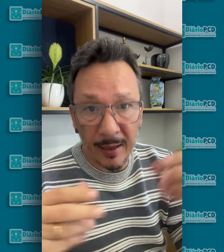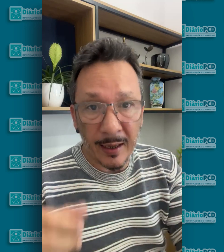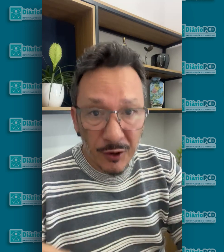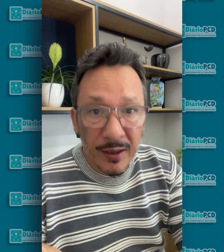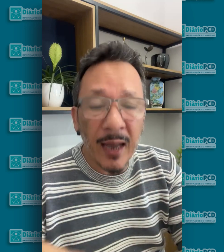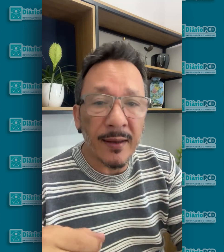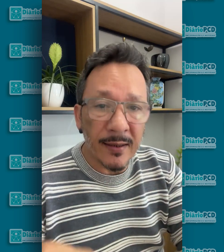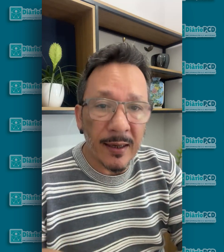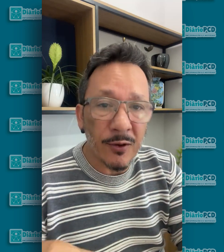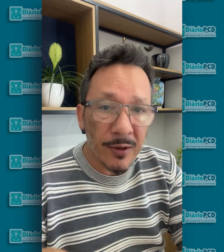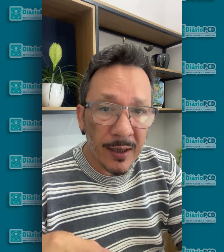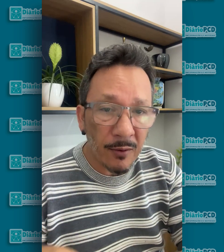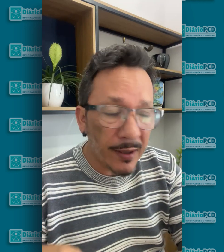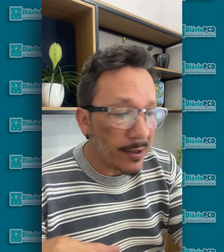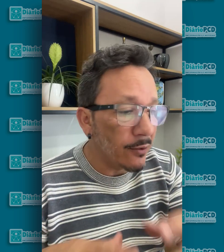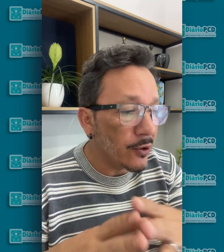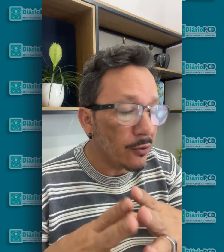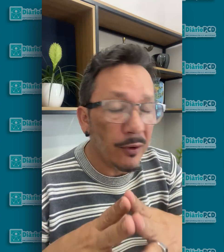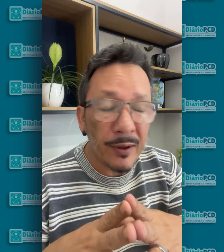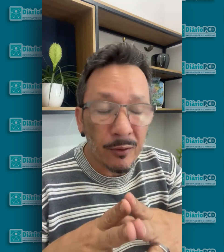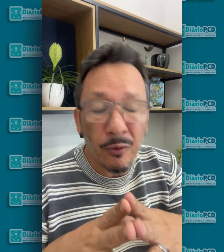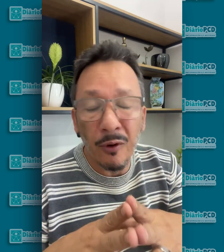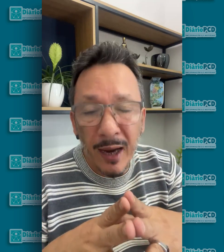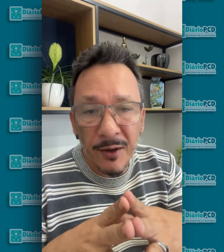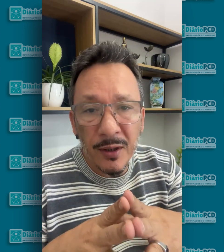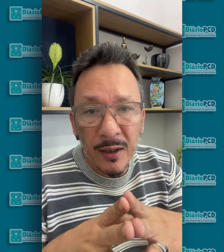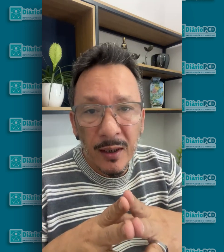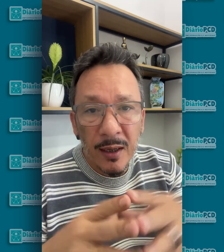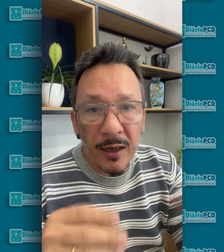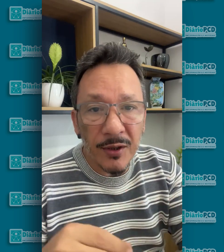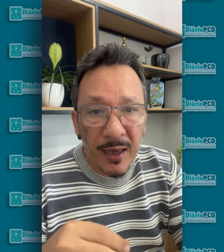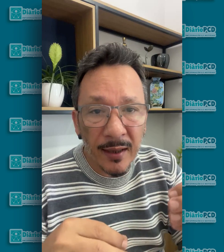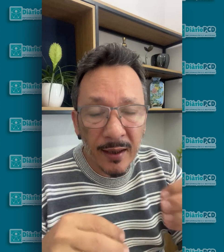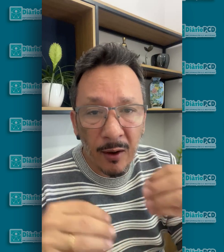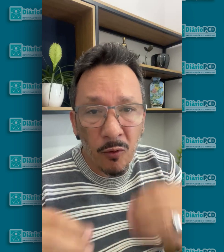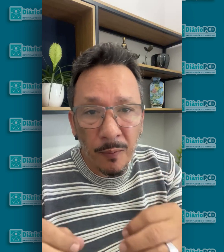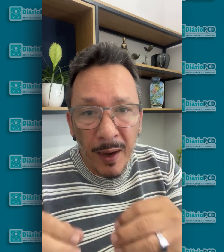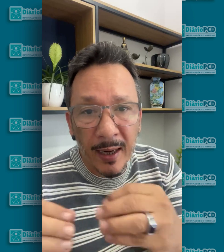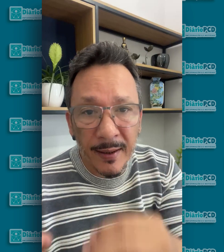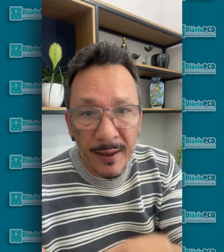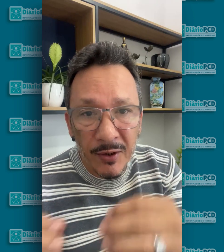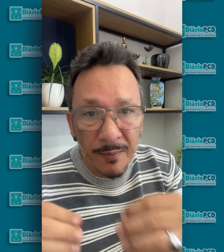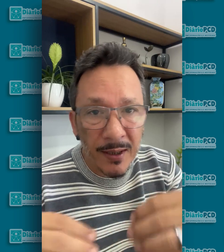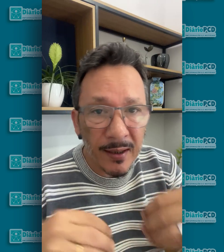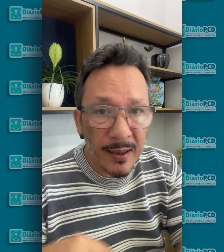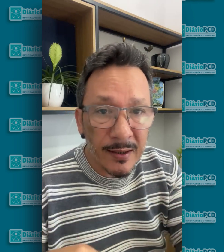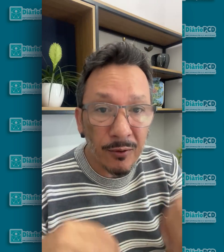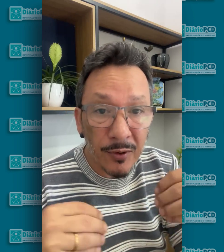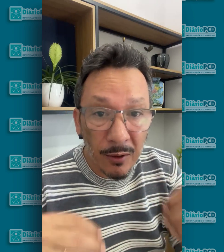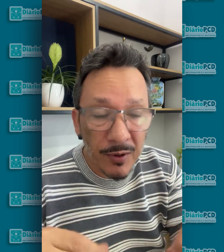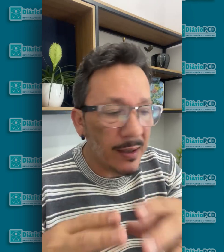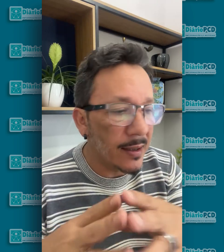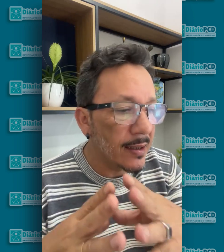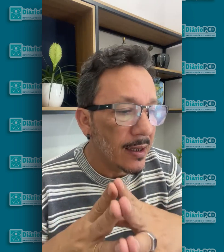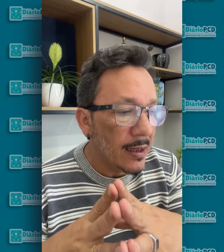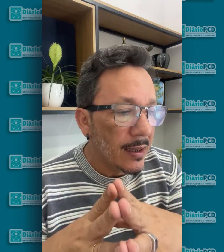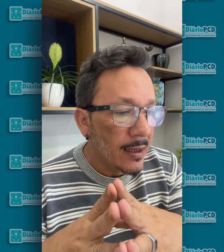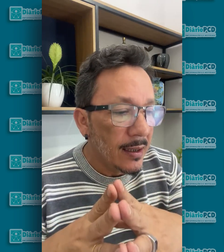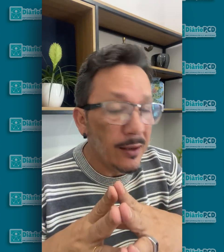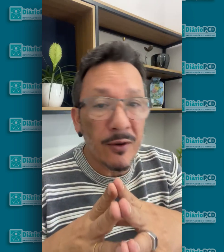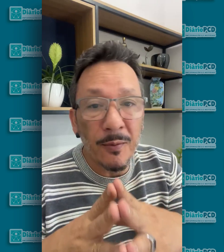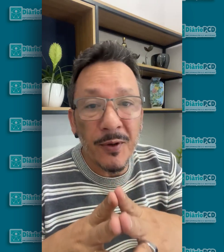que é candidata às eleições que acontecem hoje no CONAD, candidata a ocupar a cadeira de representação dos